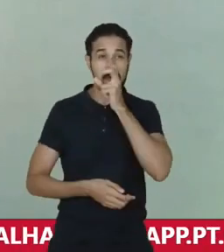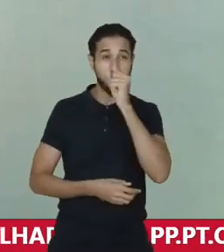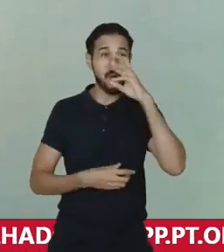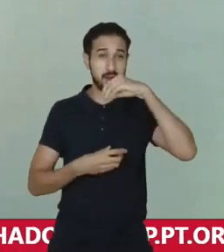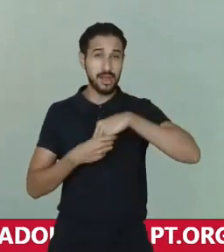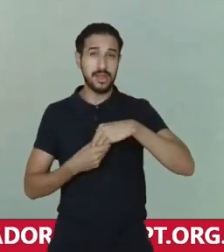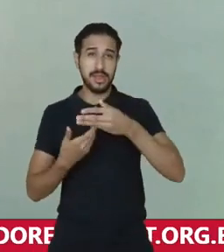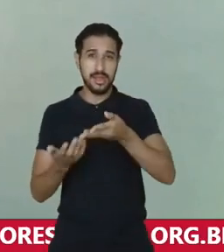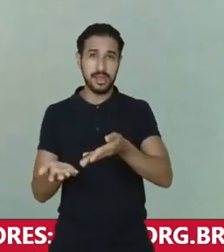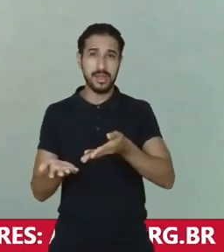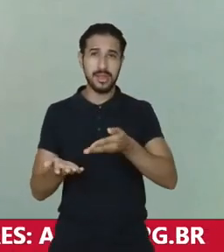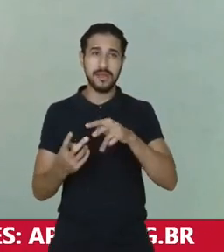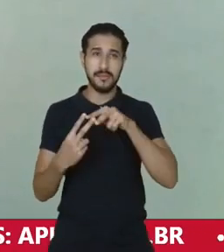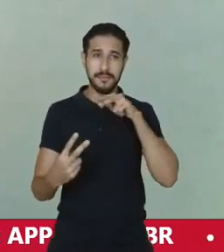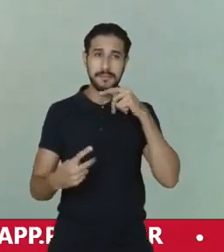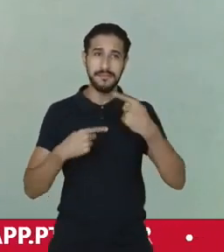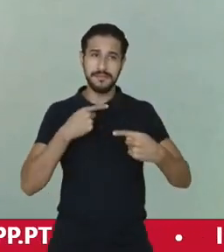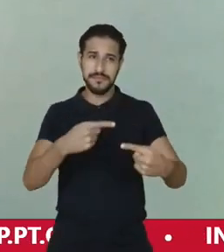dentro dessa